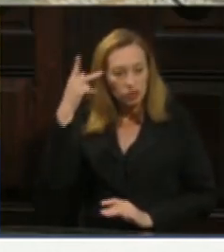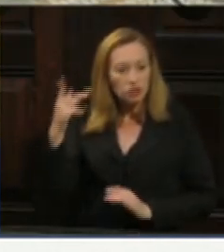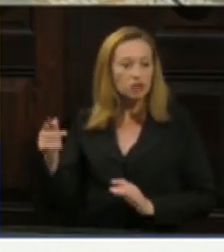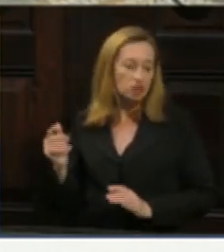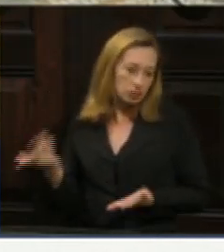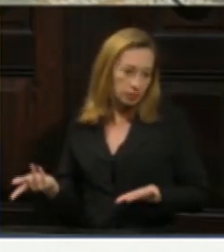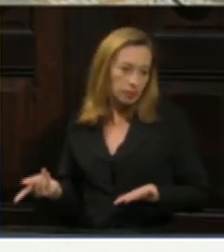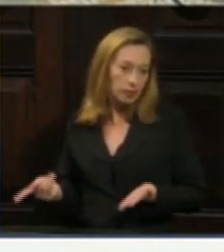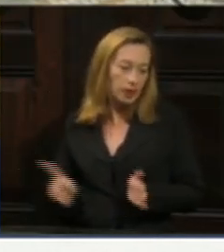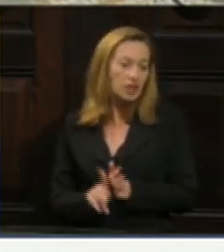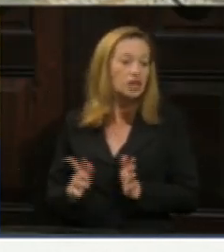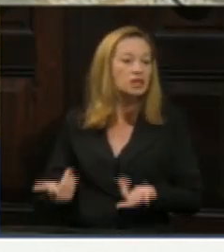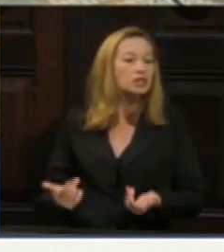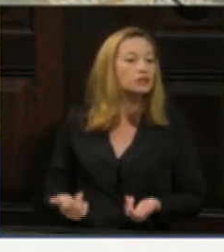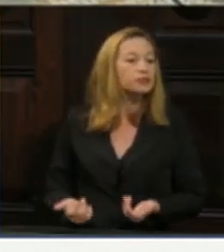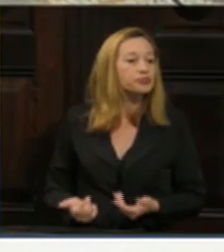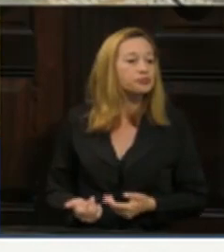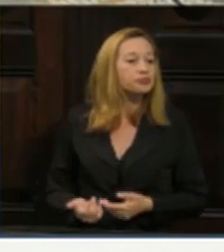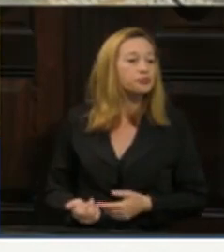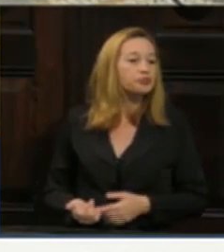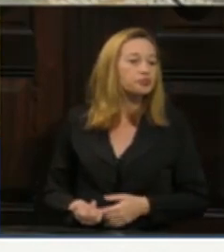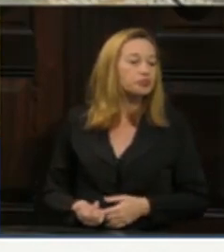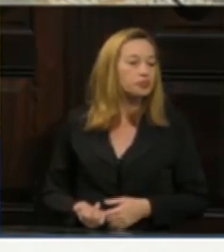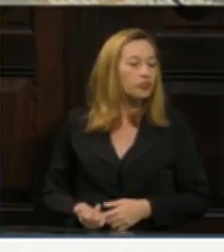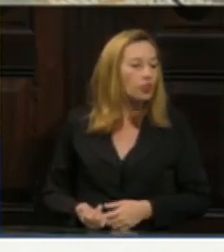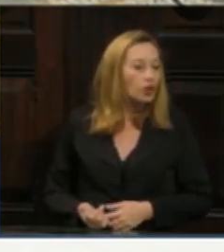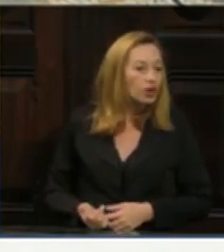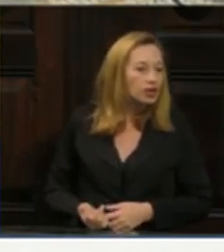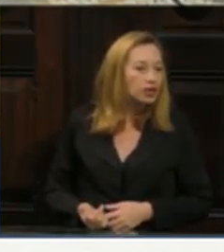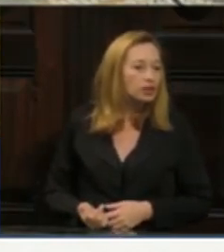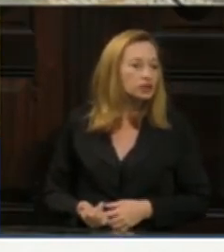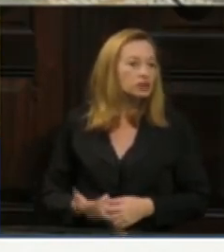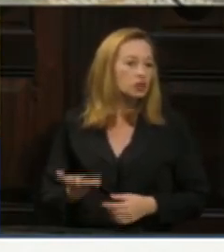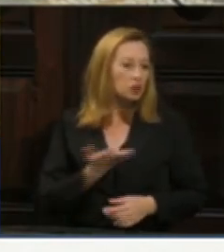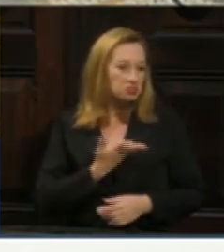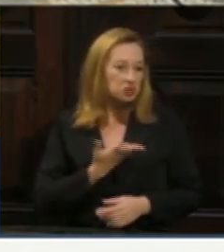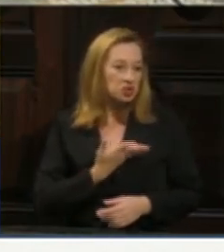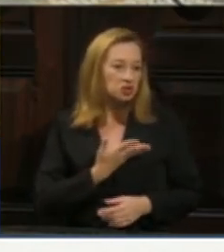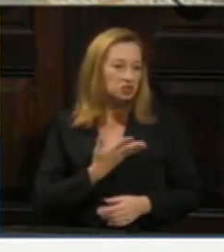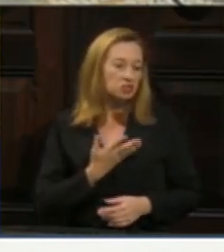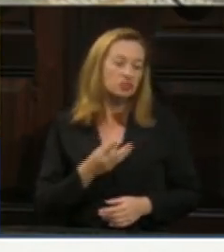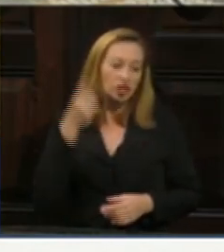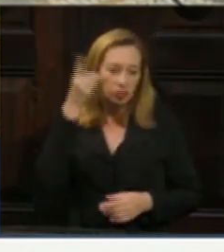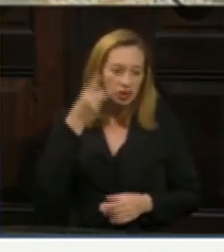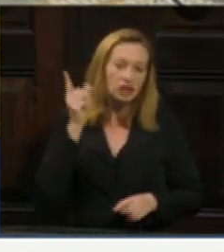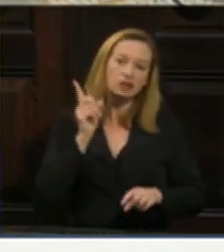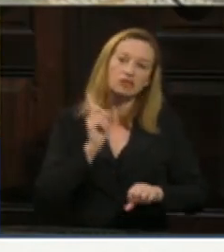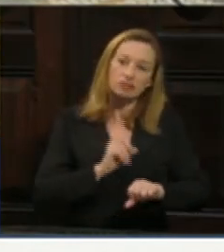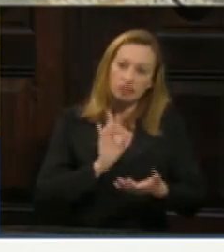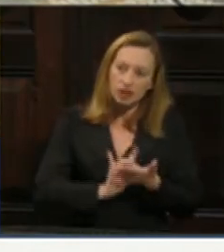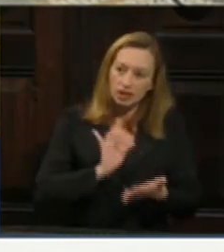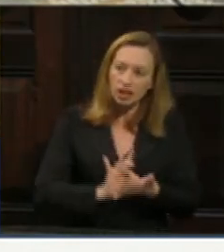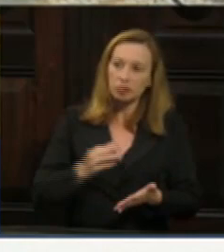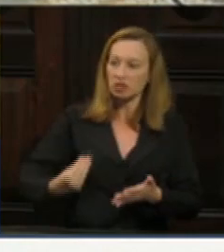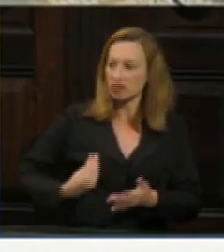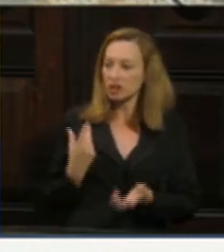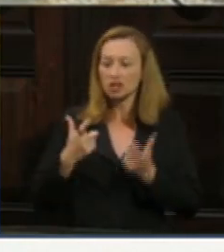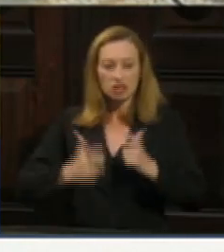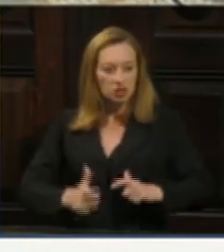99,99% dos casos, voto consigo, mesmo naquelas votações difíceis, sempre